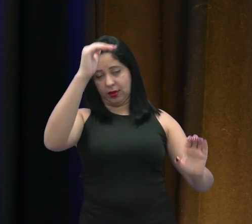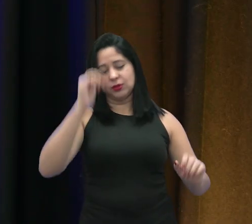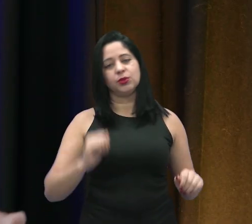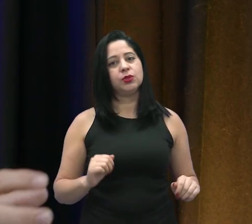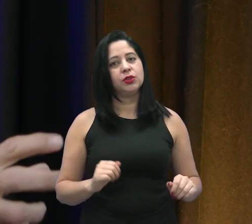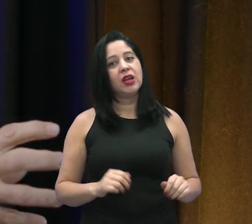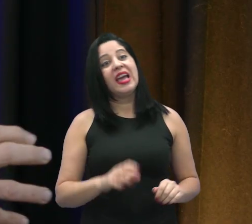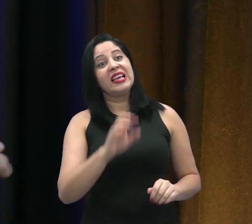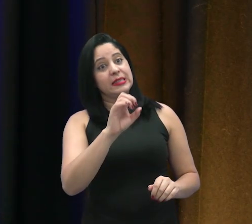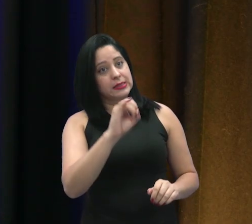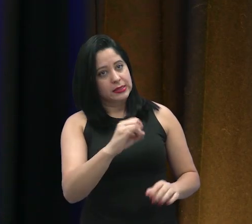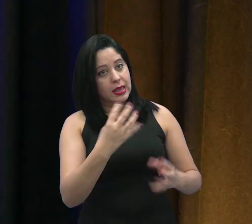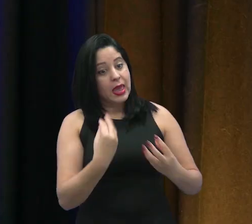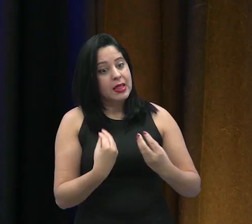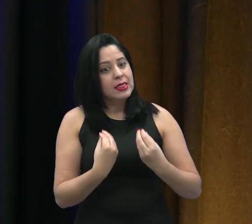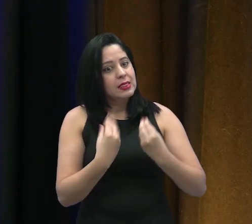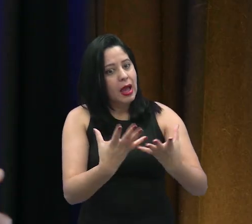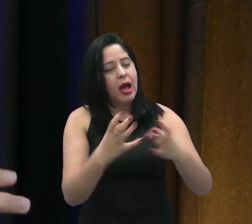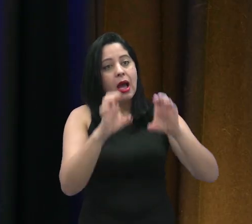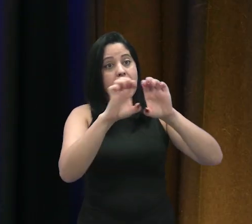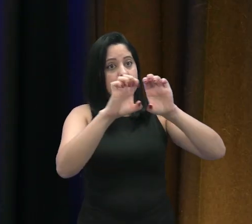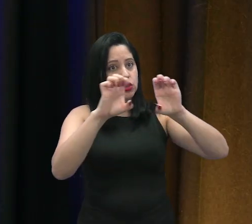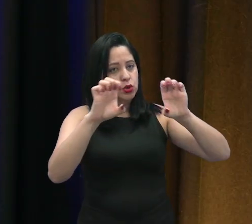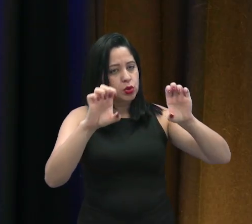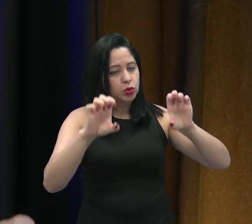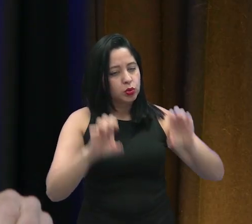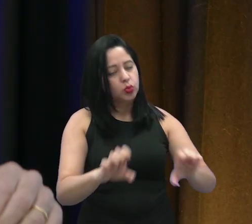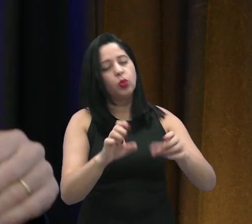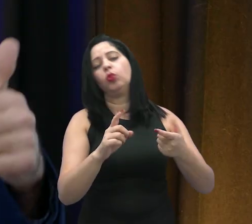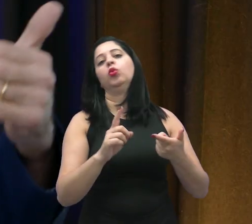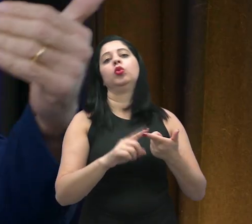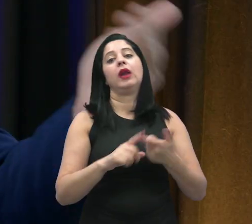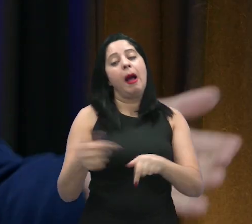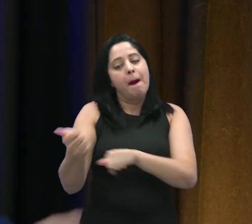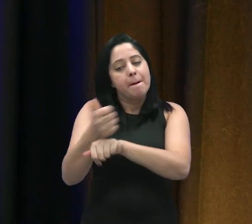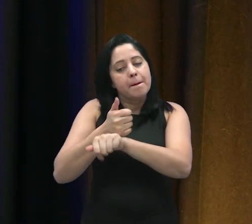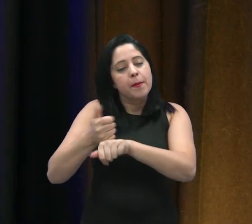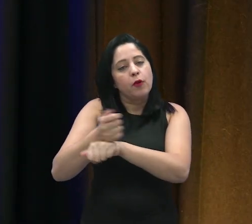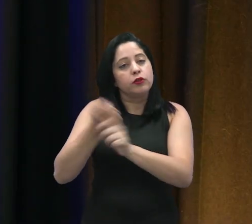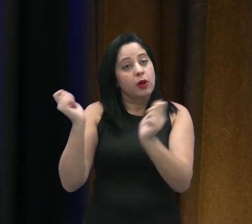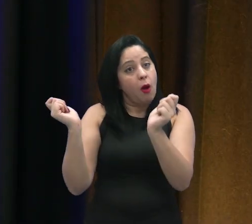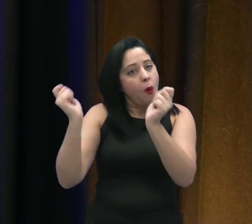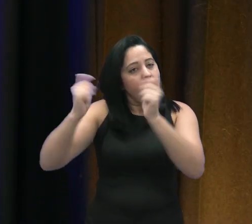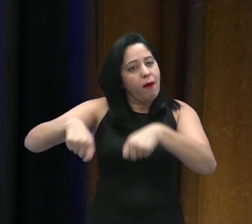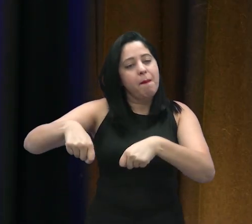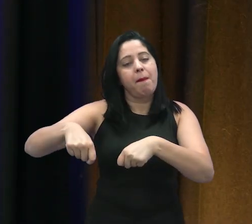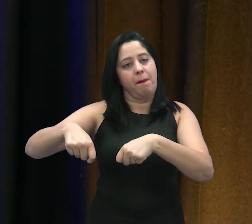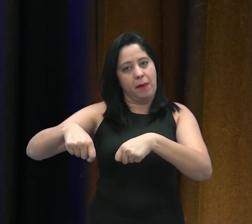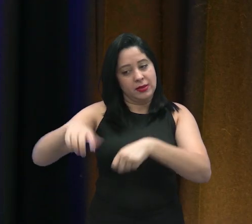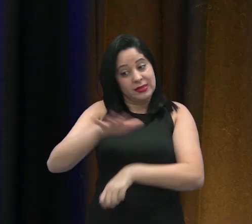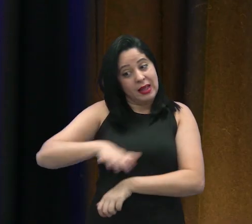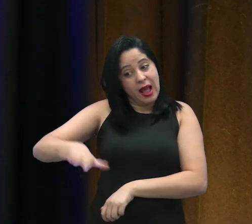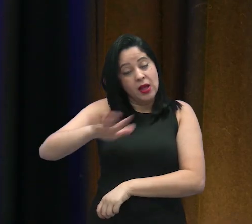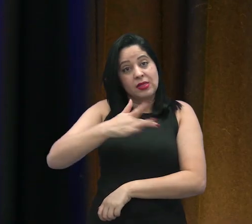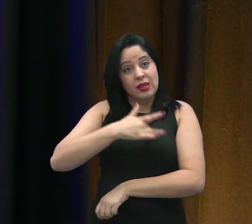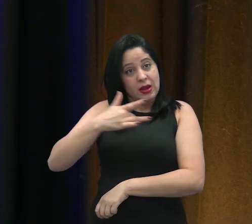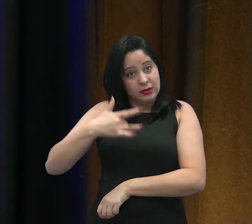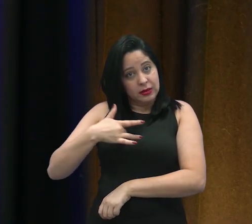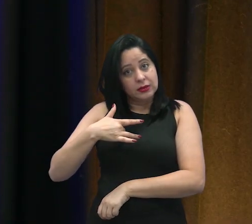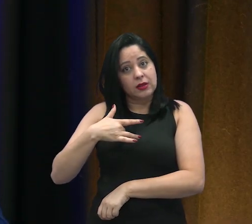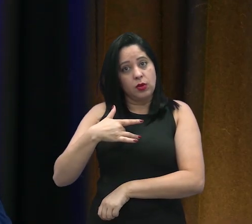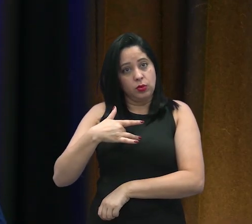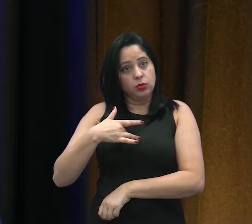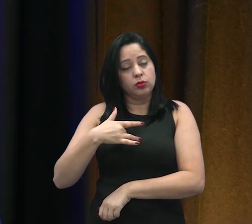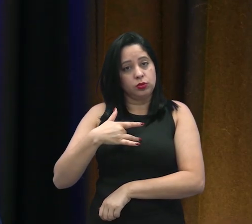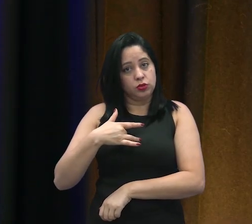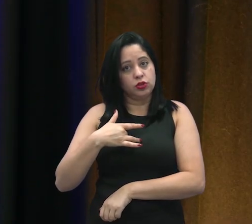tem toda essa estrutura de identificação, de ter profissionais capacitados na rede pública, né, algo que a gente sempre